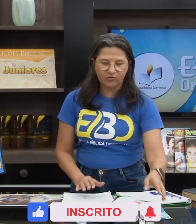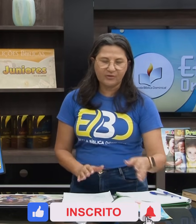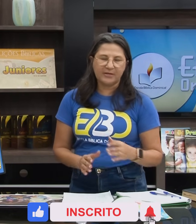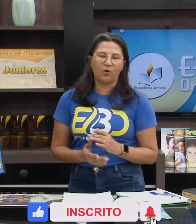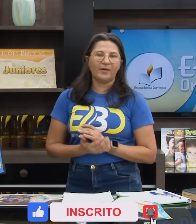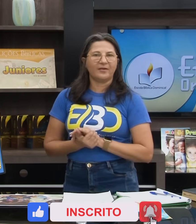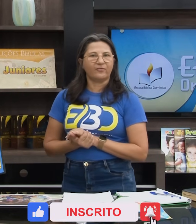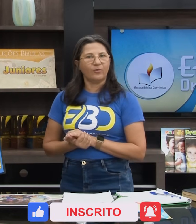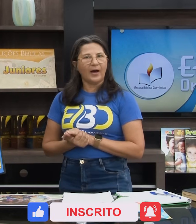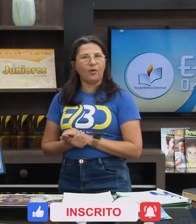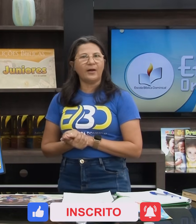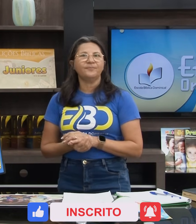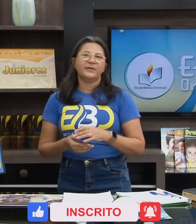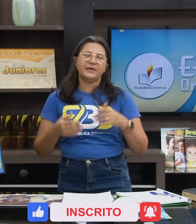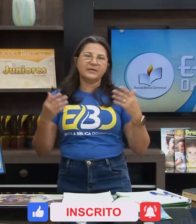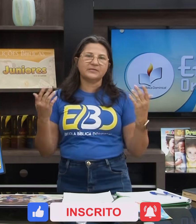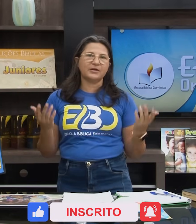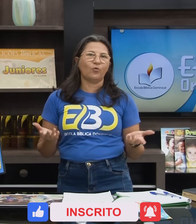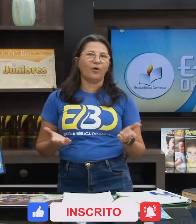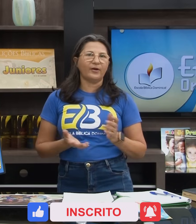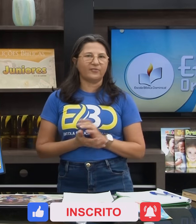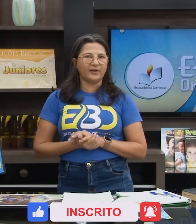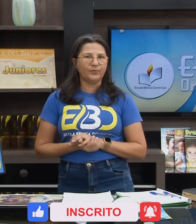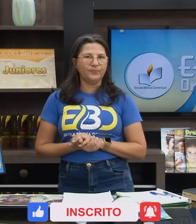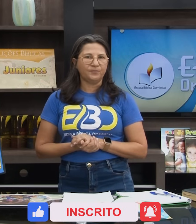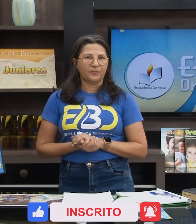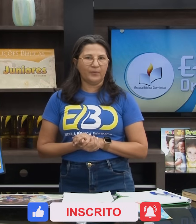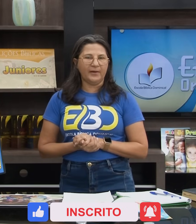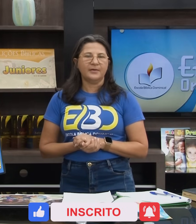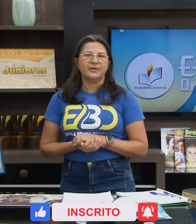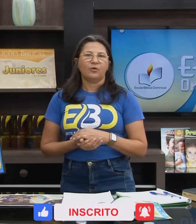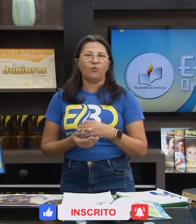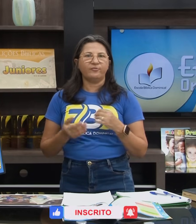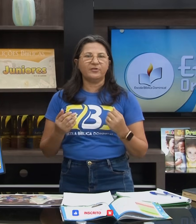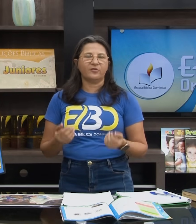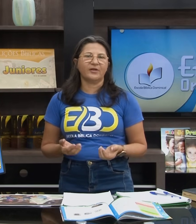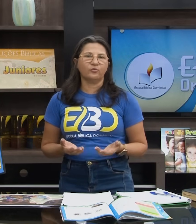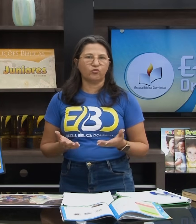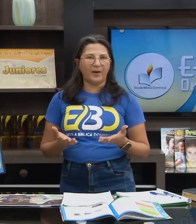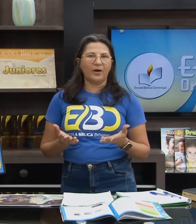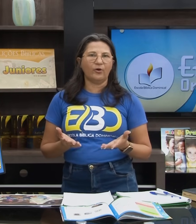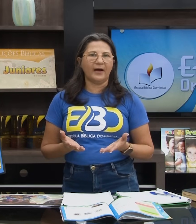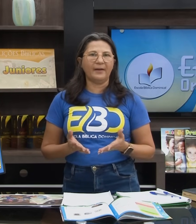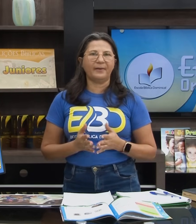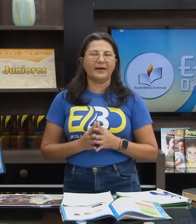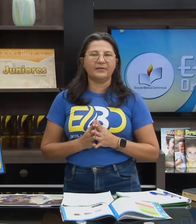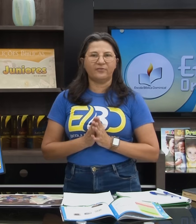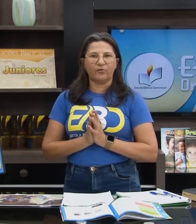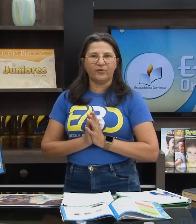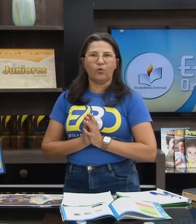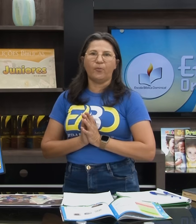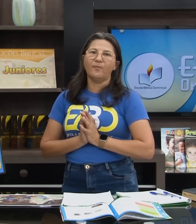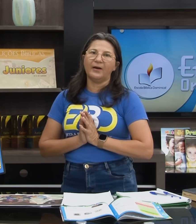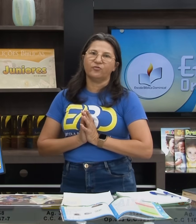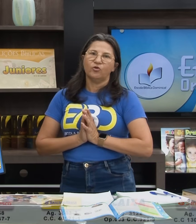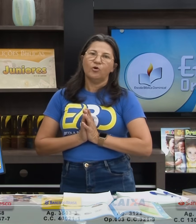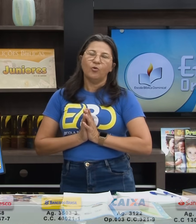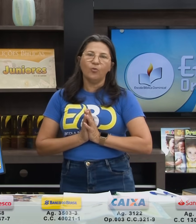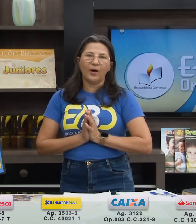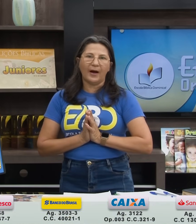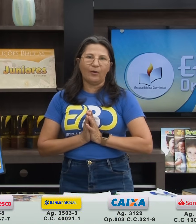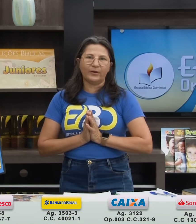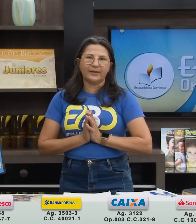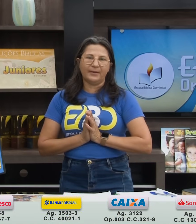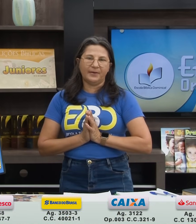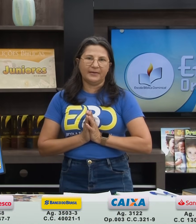antes de você começar a sua aula inicie com a oração não é convide seus alunos para orar para agade ao senhor por mais